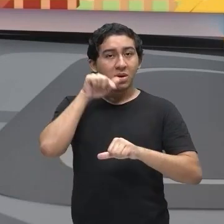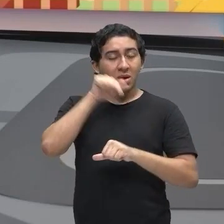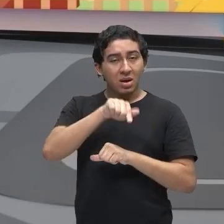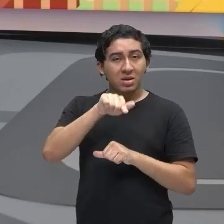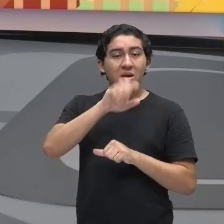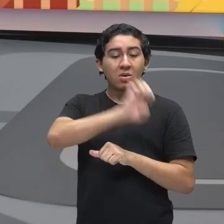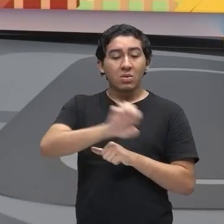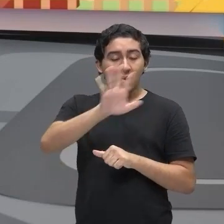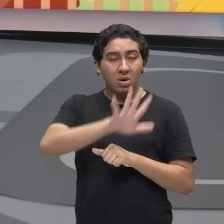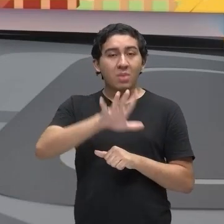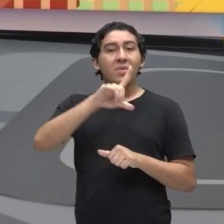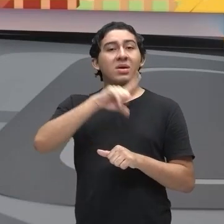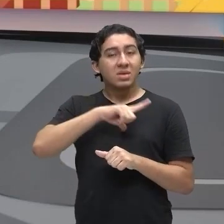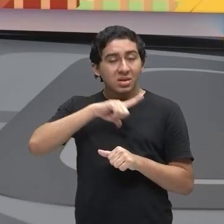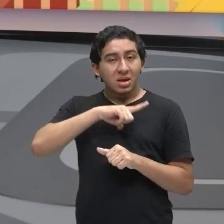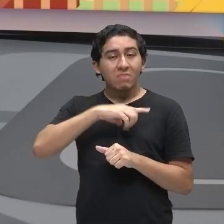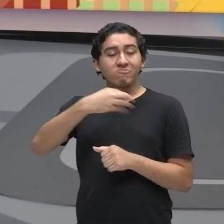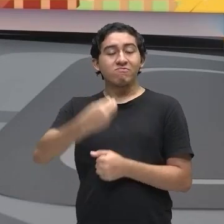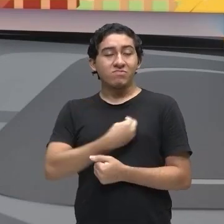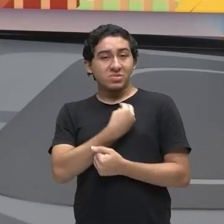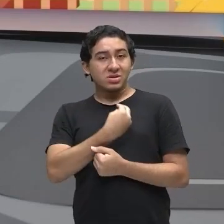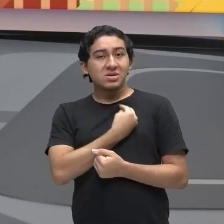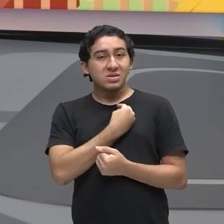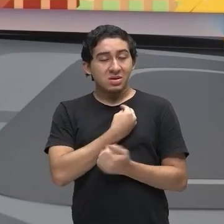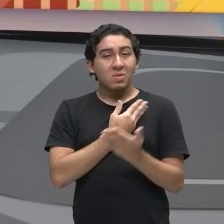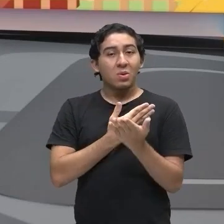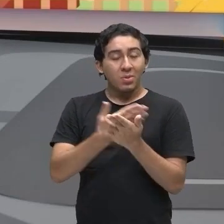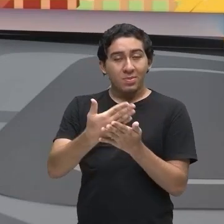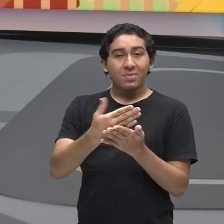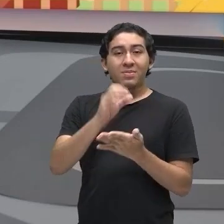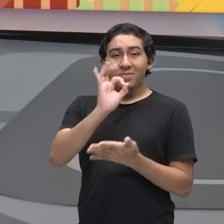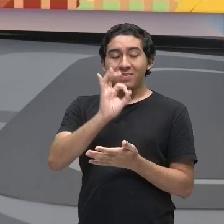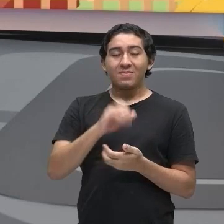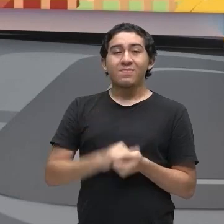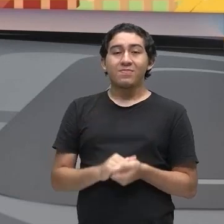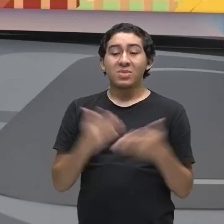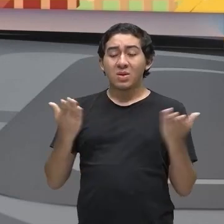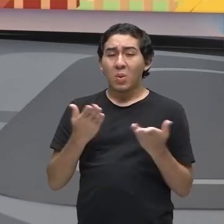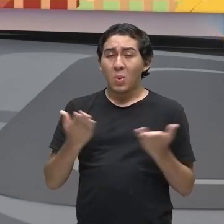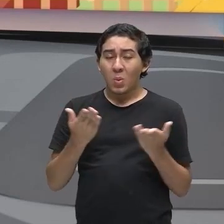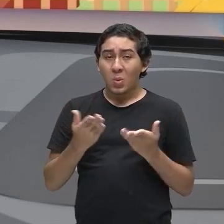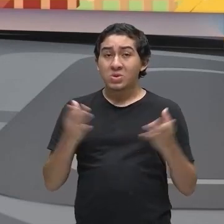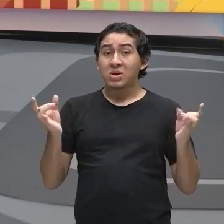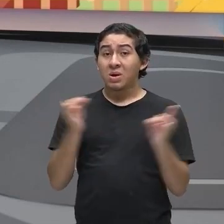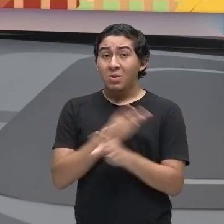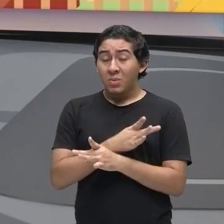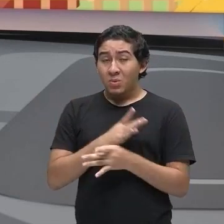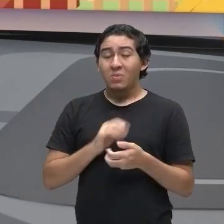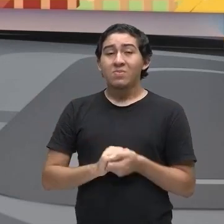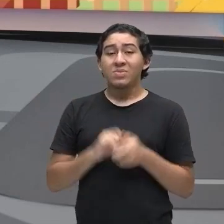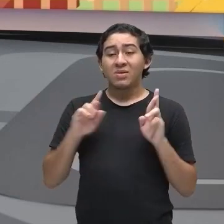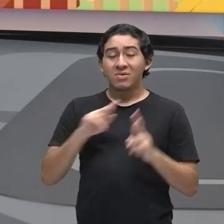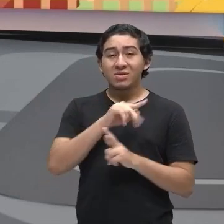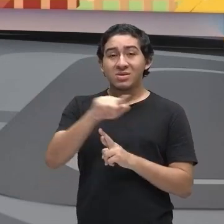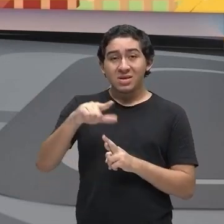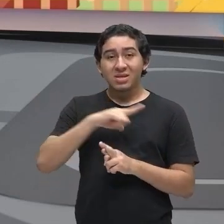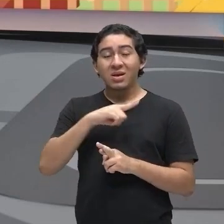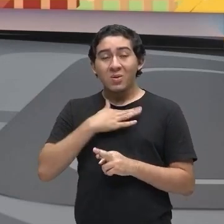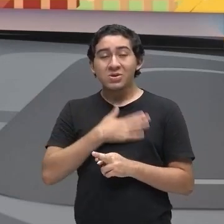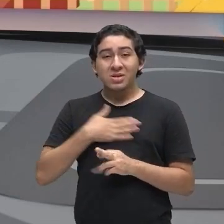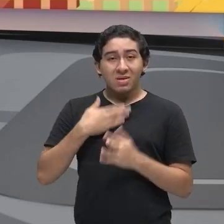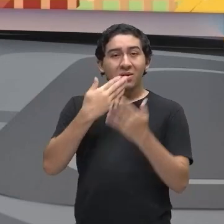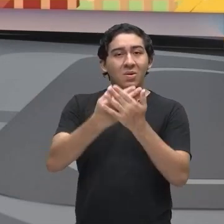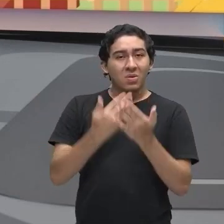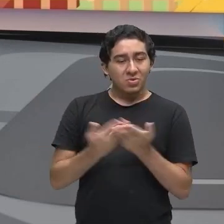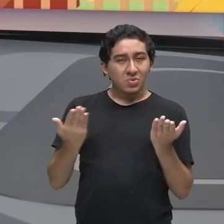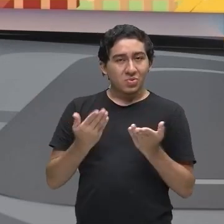Europa passa a vivenciar a partir de então. Por hoje o professor Eberson fica por aqui. Eu espero que você tenha curtido, gostado